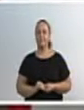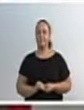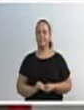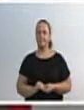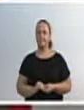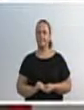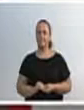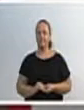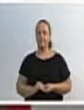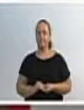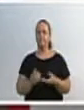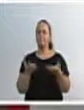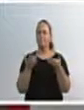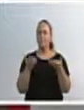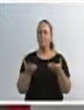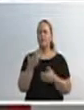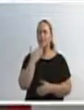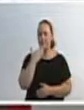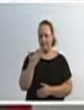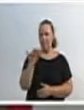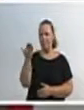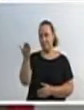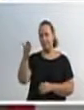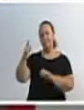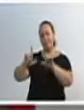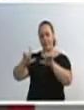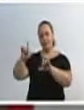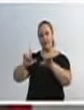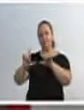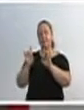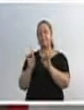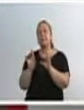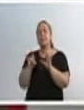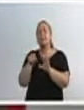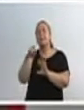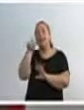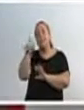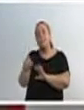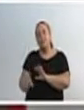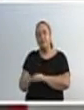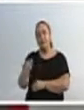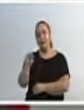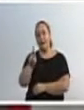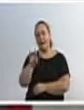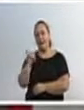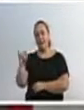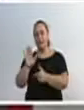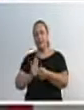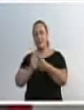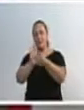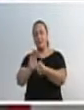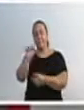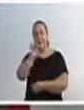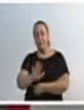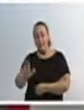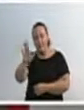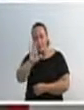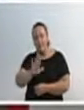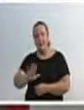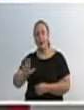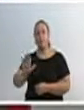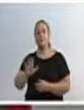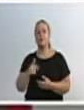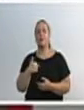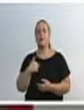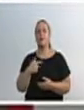um pedido à TVL, em especial ao Ari, que solte as imagens que eu estive fazendo